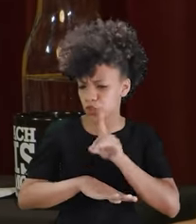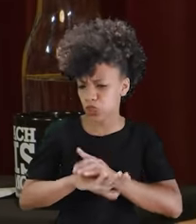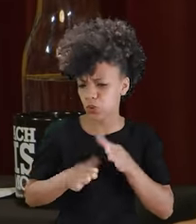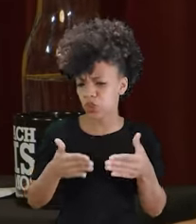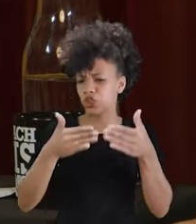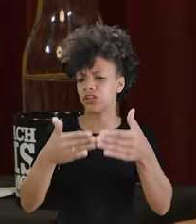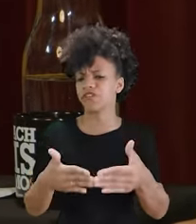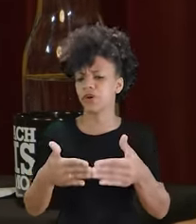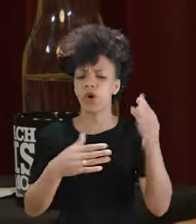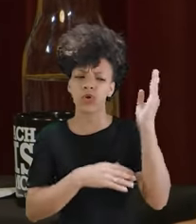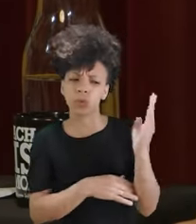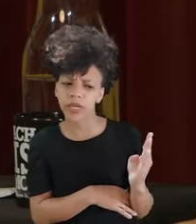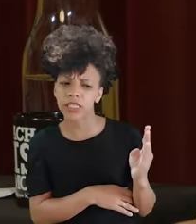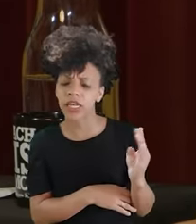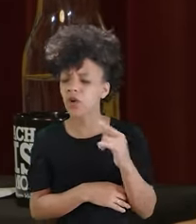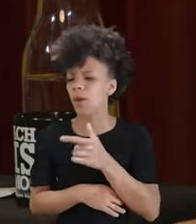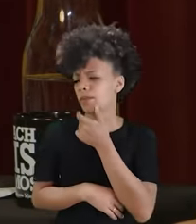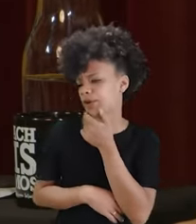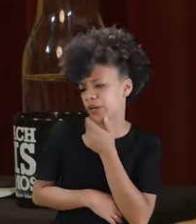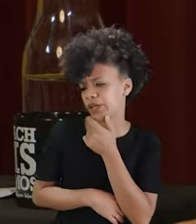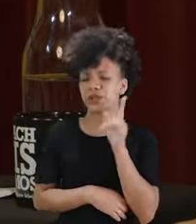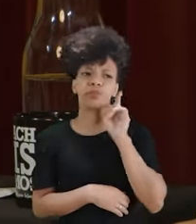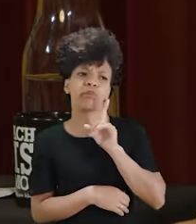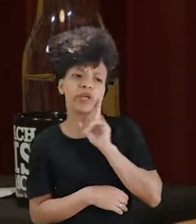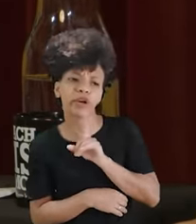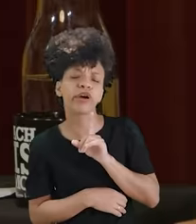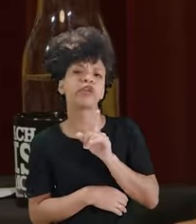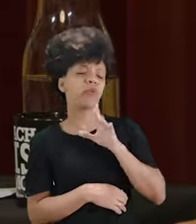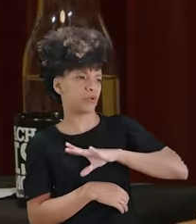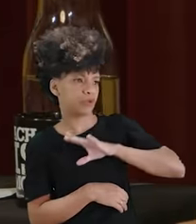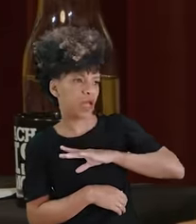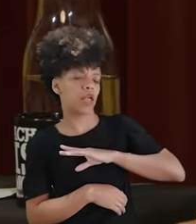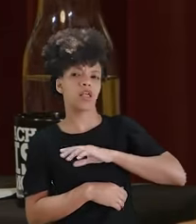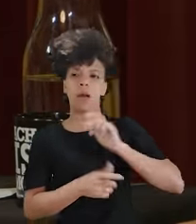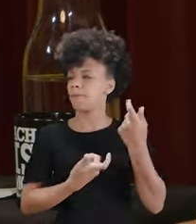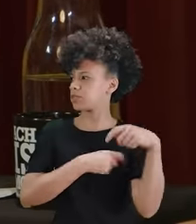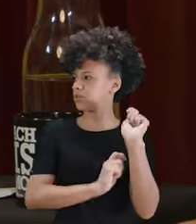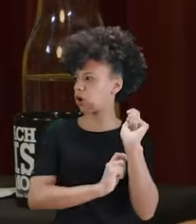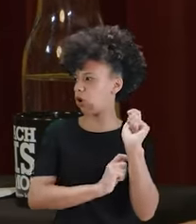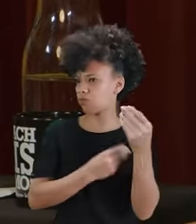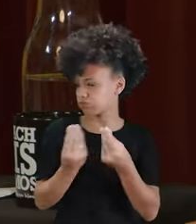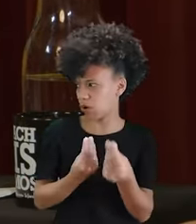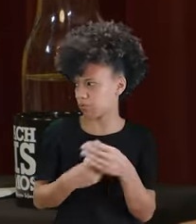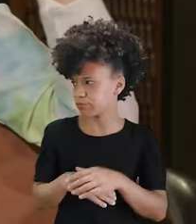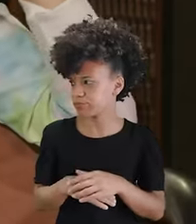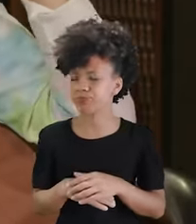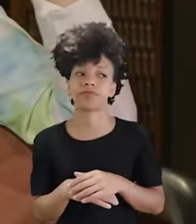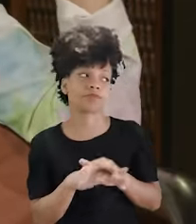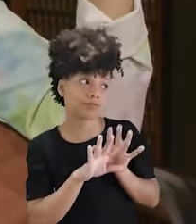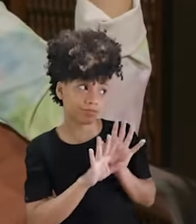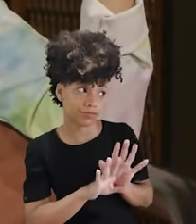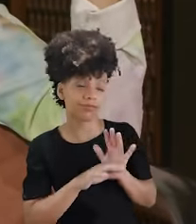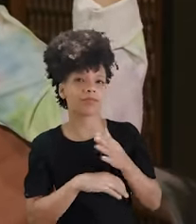você com uma diretora de navio do brasileiro para o inglês por americano por português por espanhol O que é que me falasse que eu